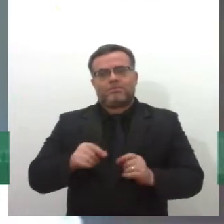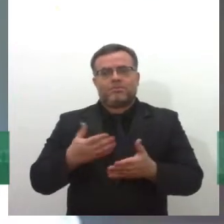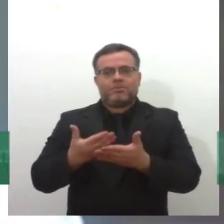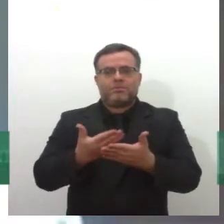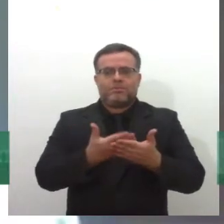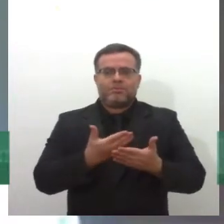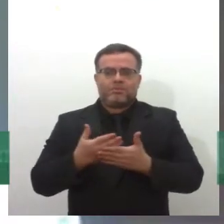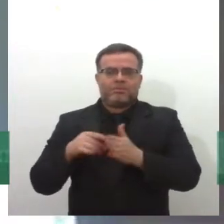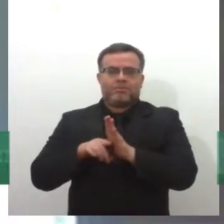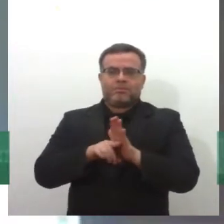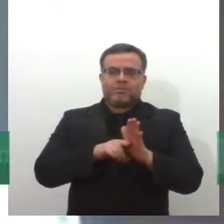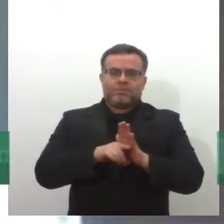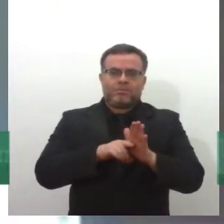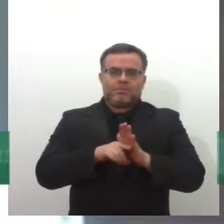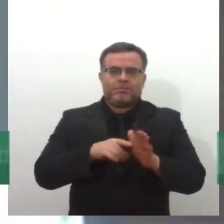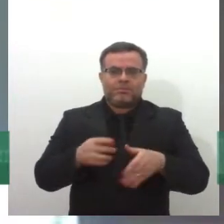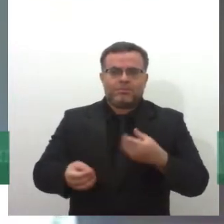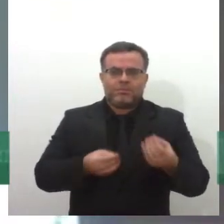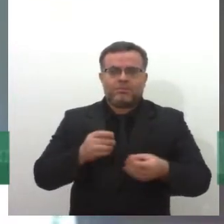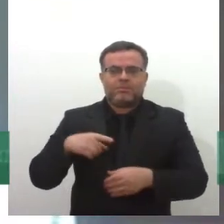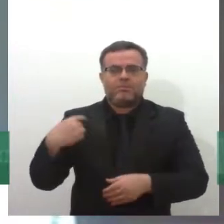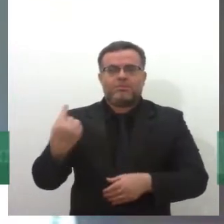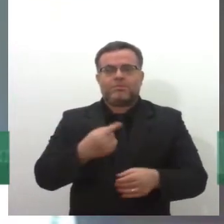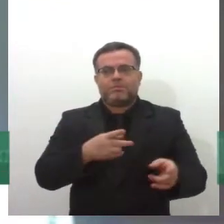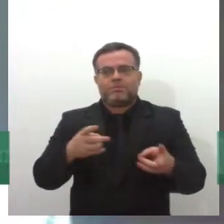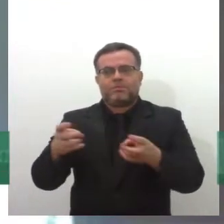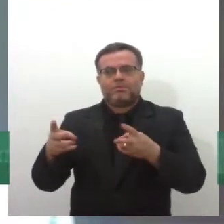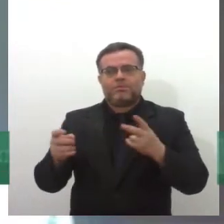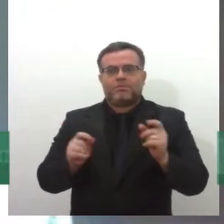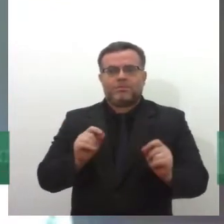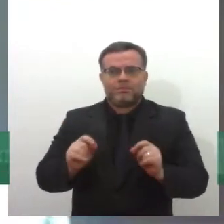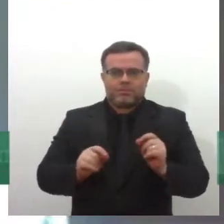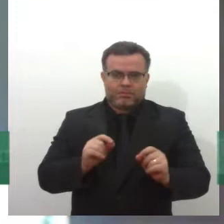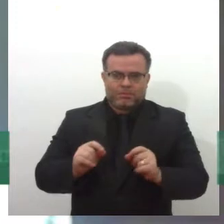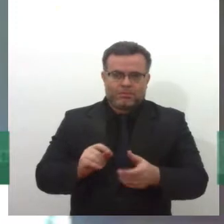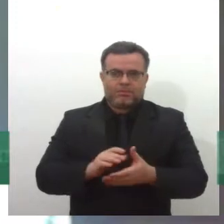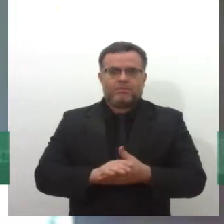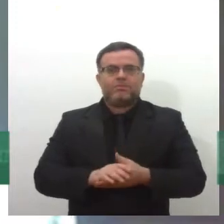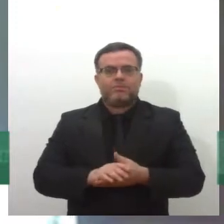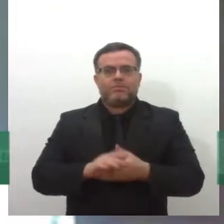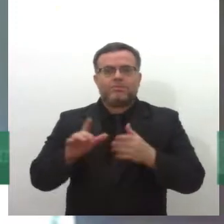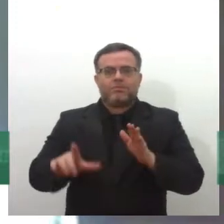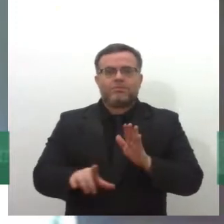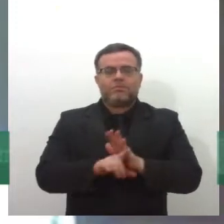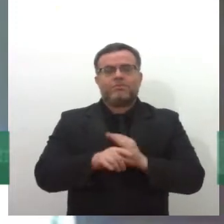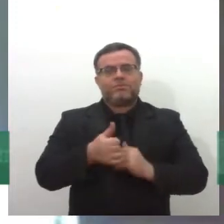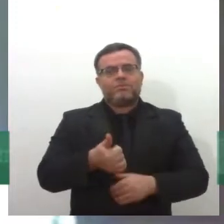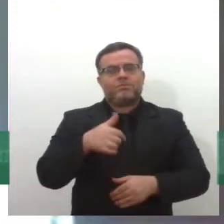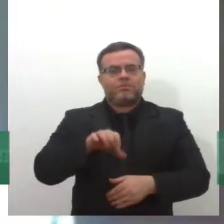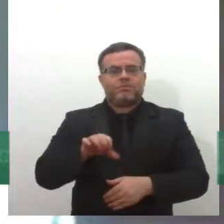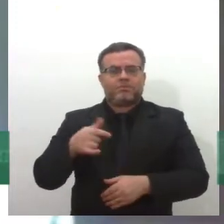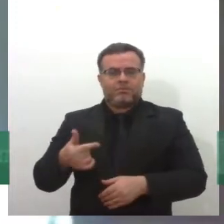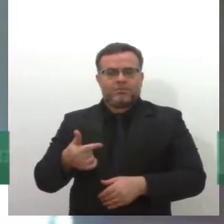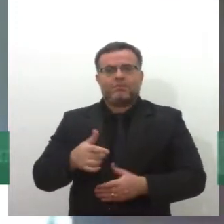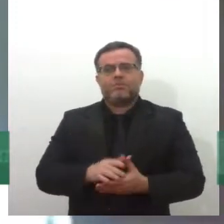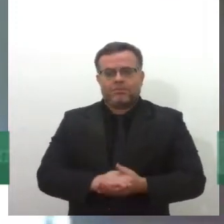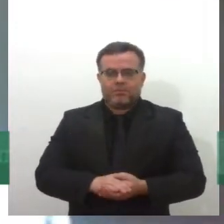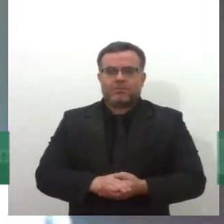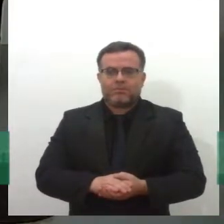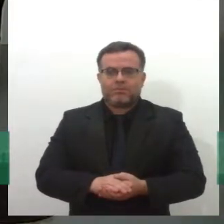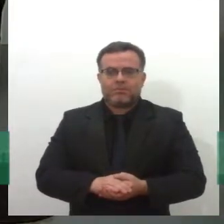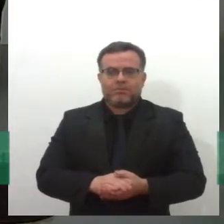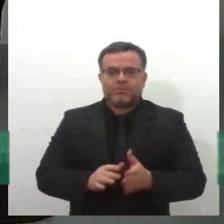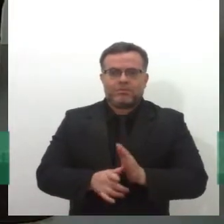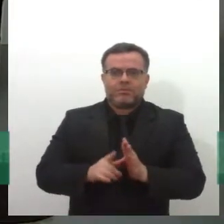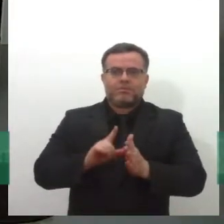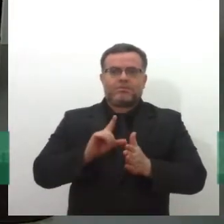estudando tecnicamente como vamos proceder à Lei 192. Antes da gente passar,